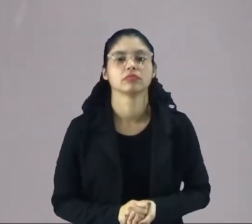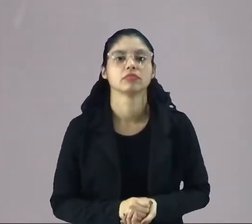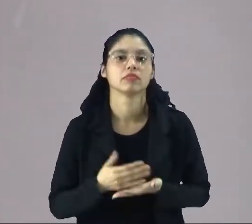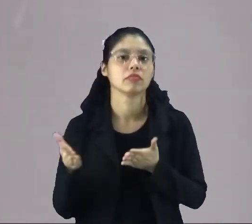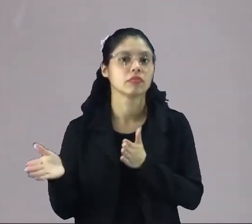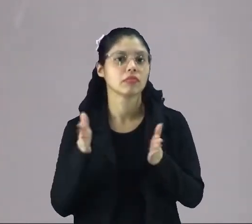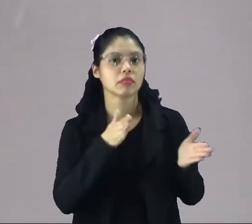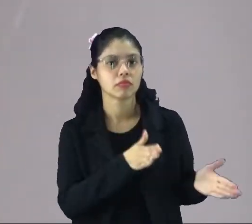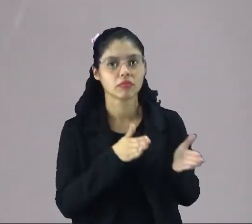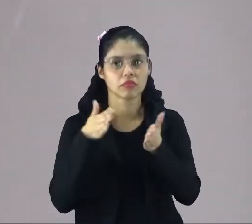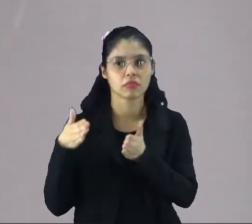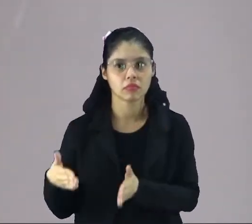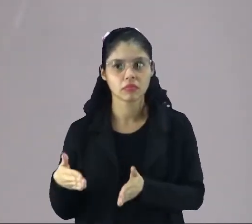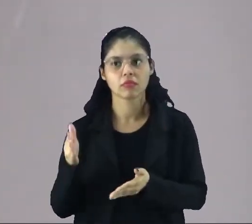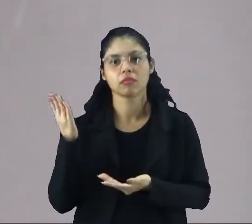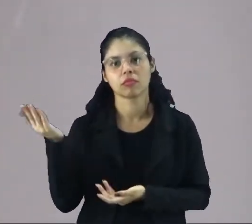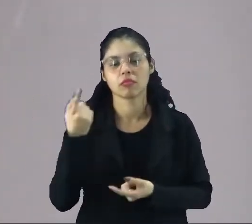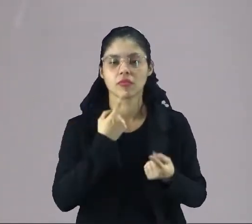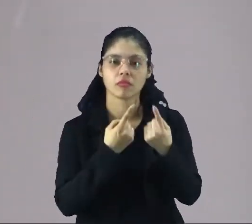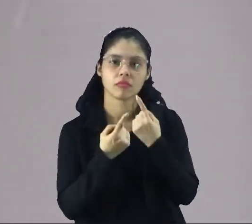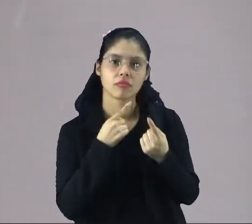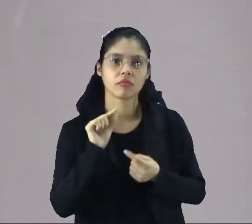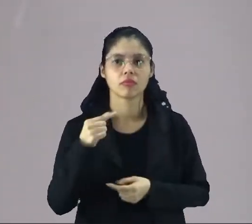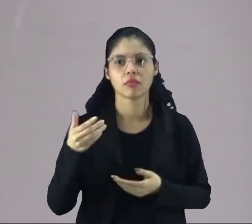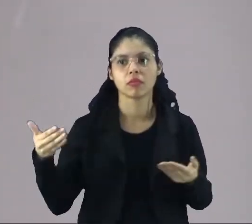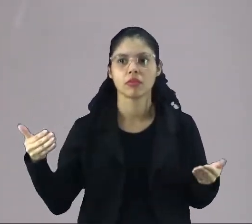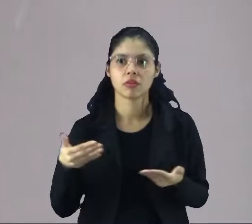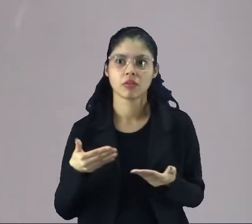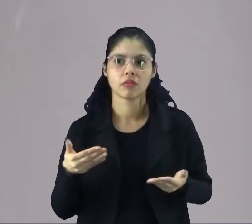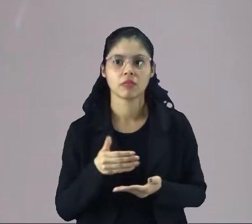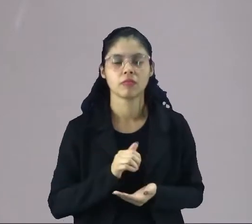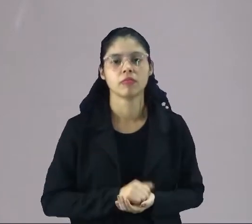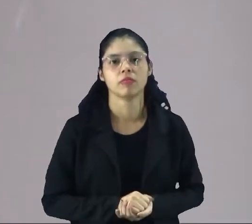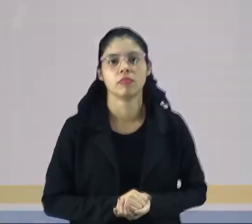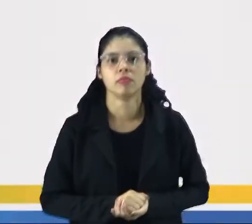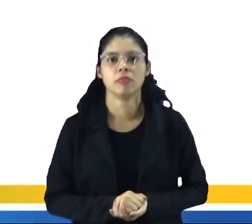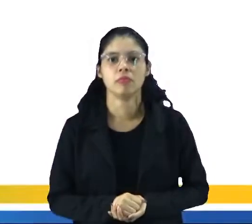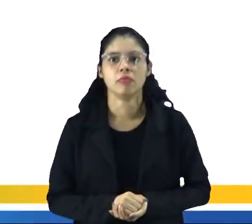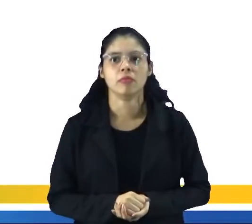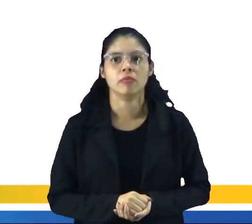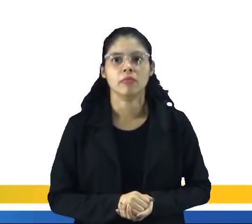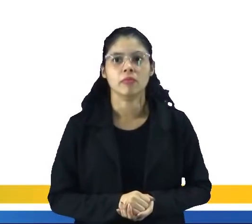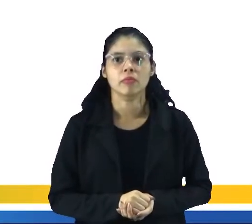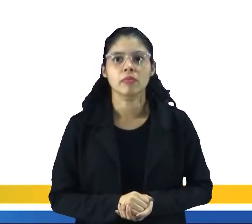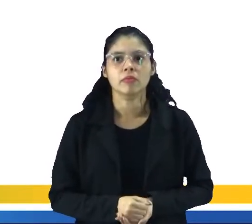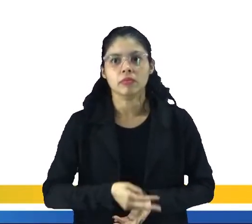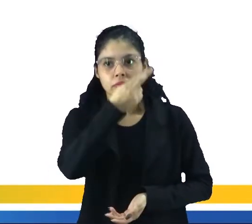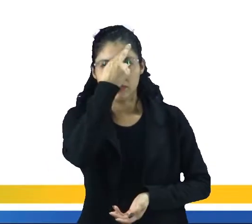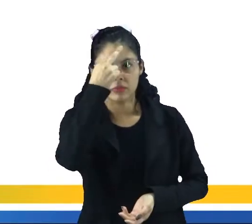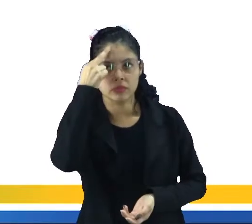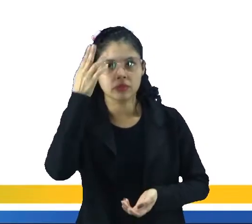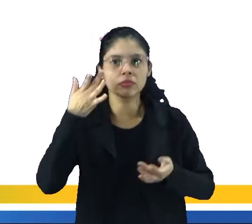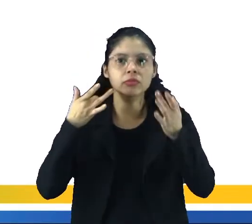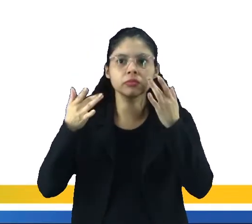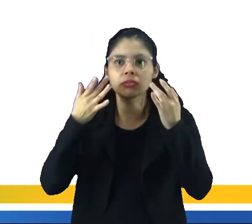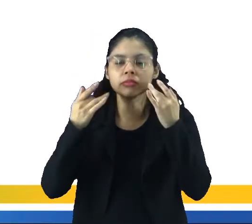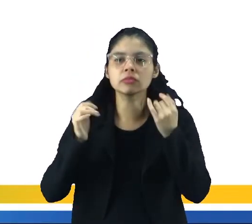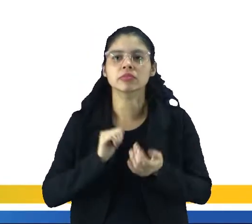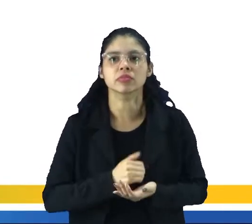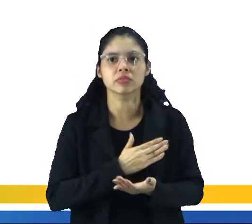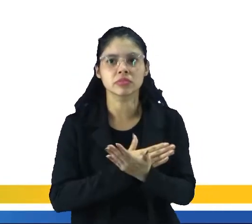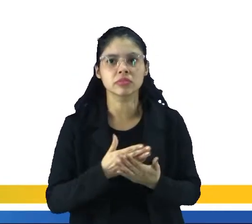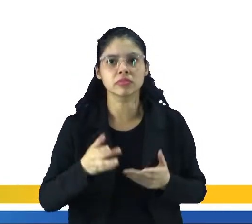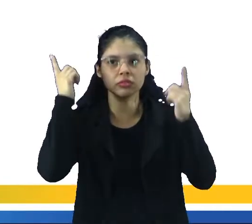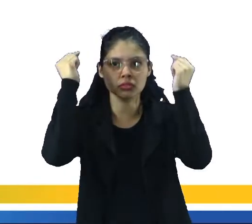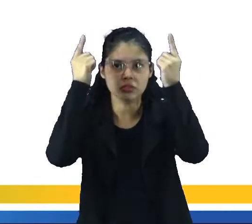a partir daí que a gente vai conversar um pouquinho hoje, beleza? Vamos nessa. A história do teatro teve início